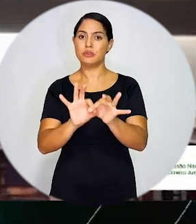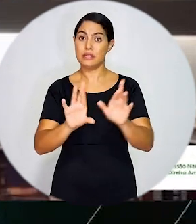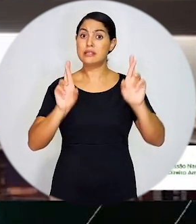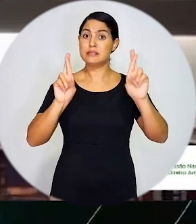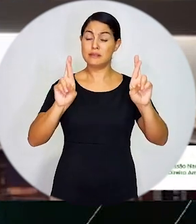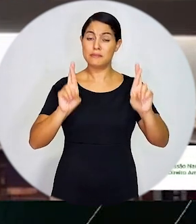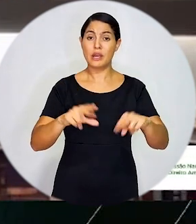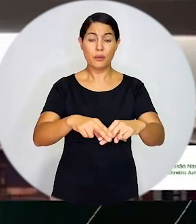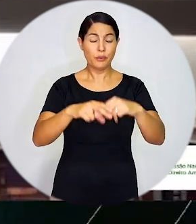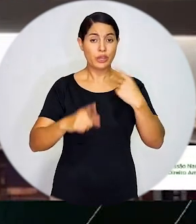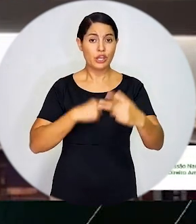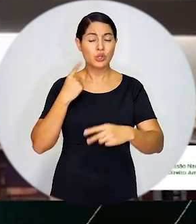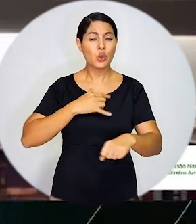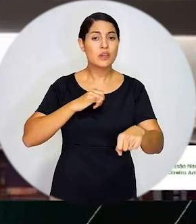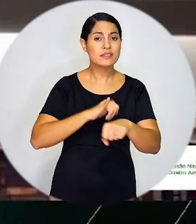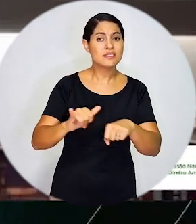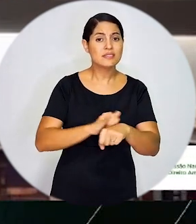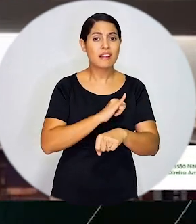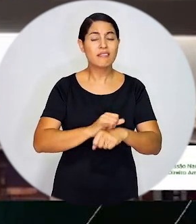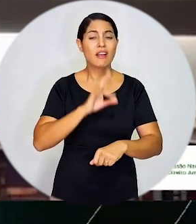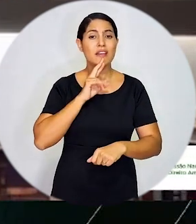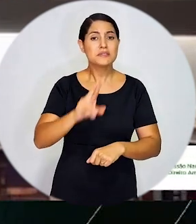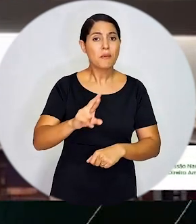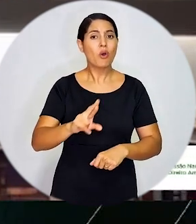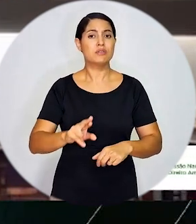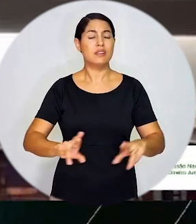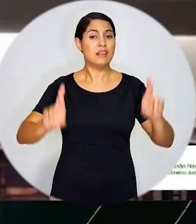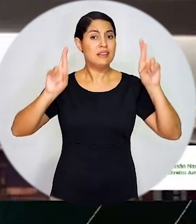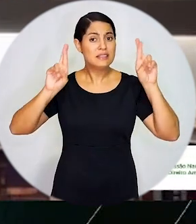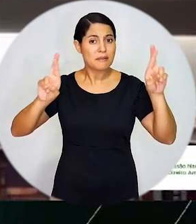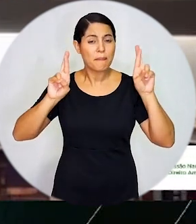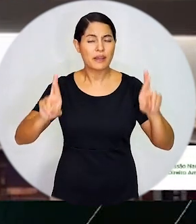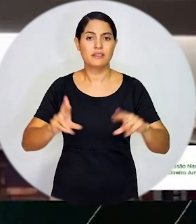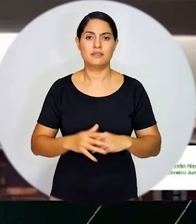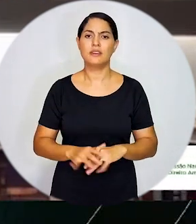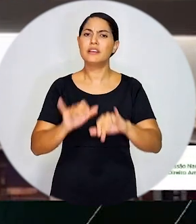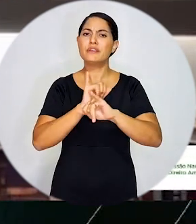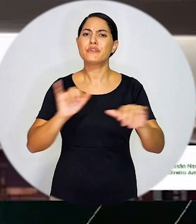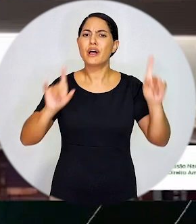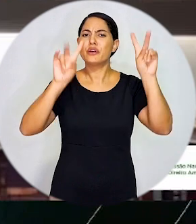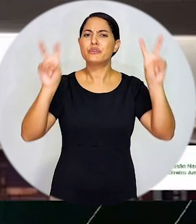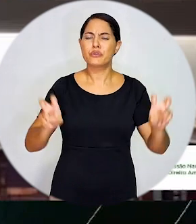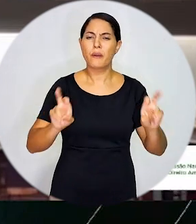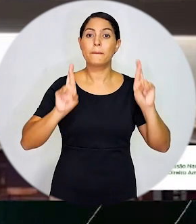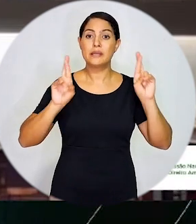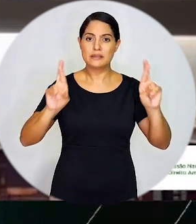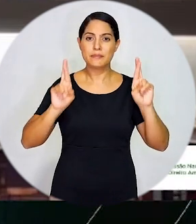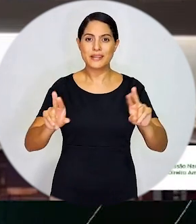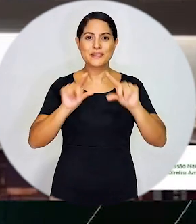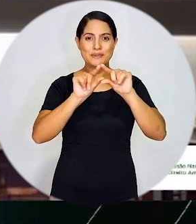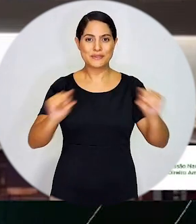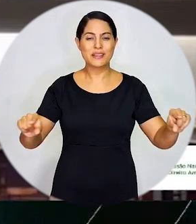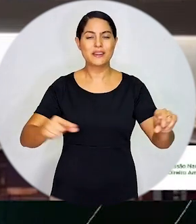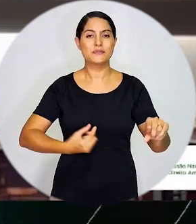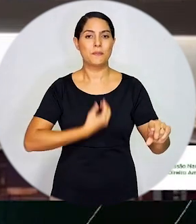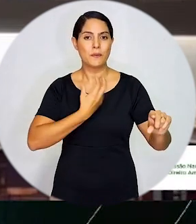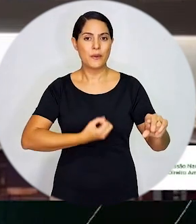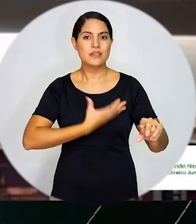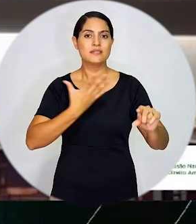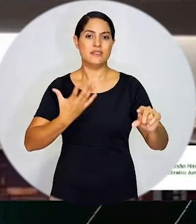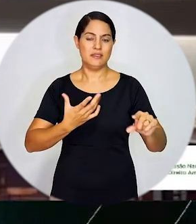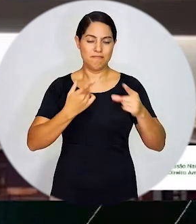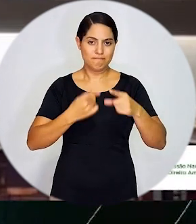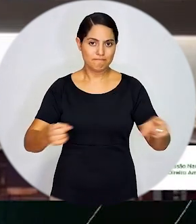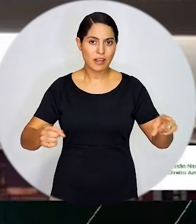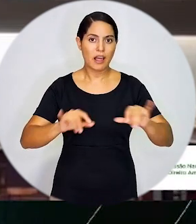às soluções, que tenhamos sempre a esperança. E sobre a esperança, eu trago um trecho de uma poesia de